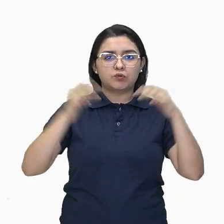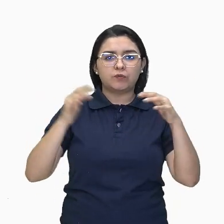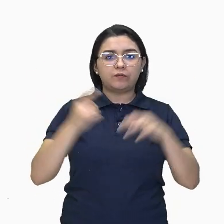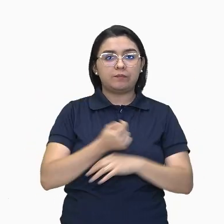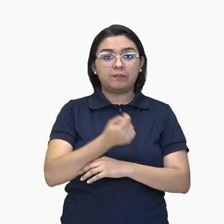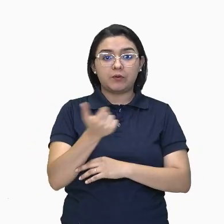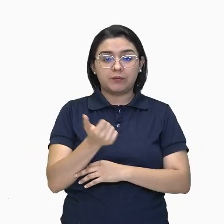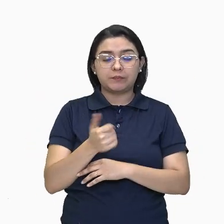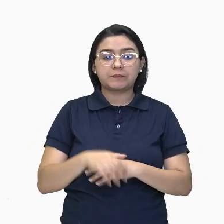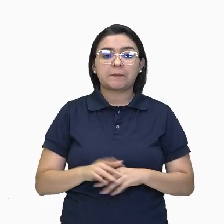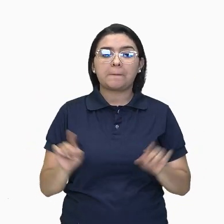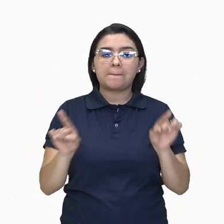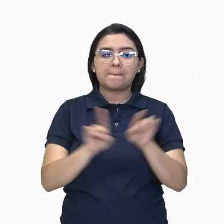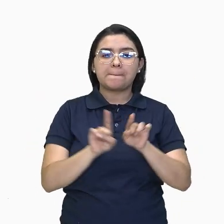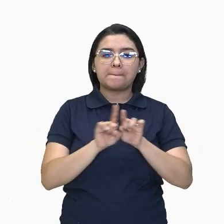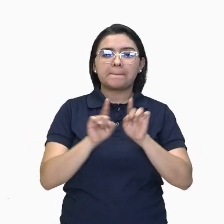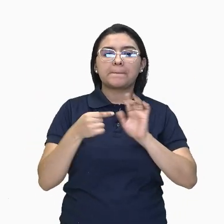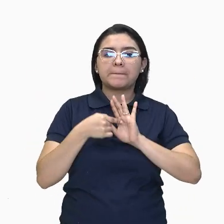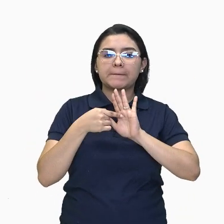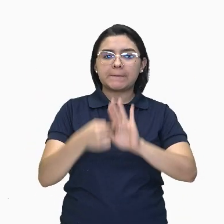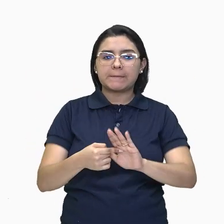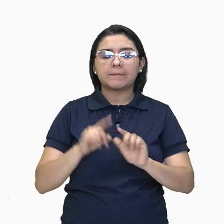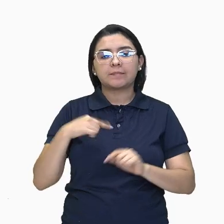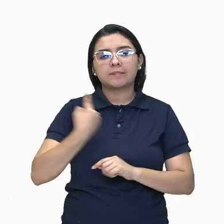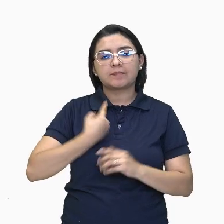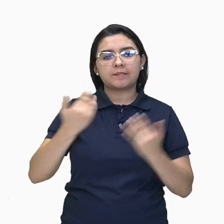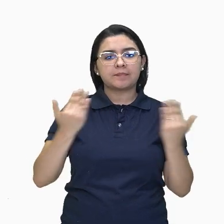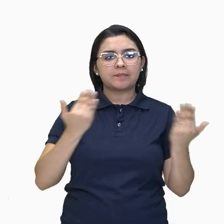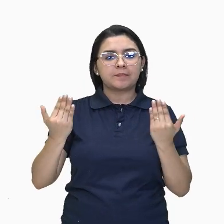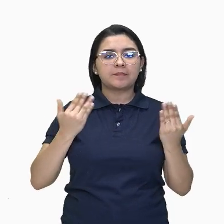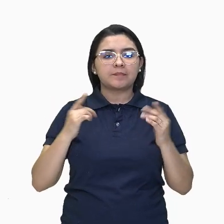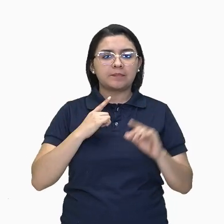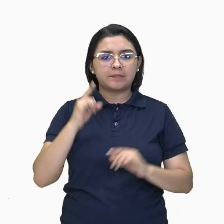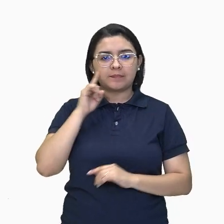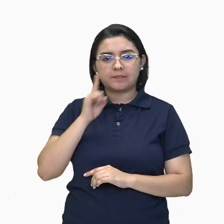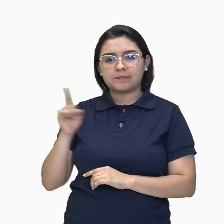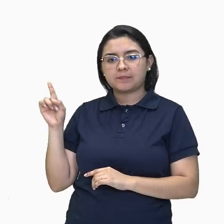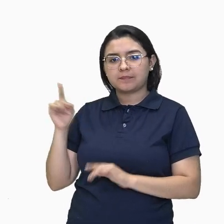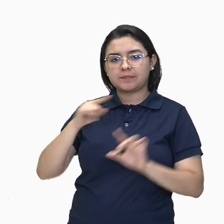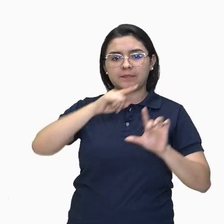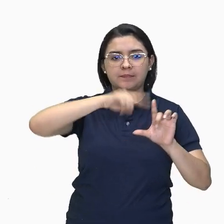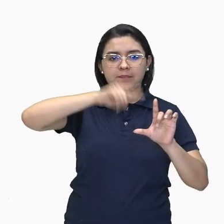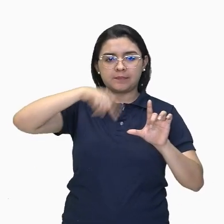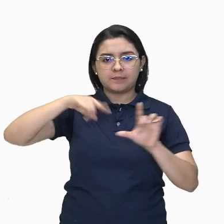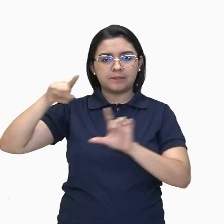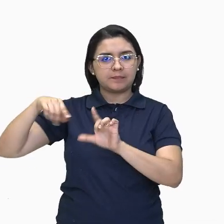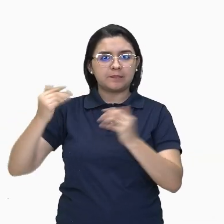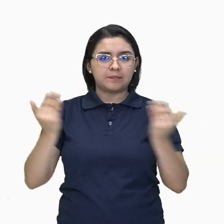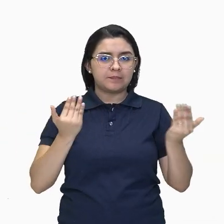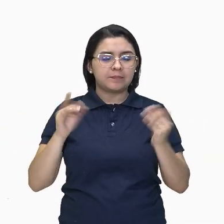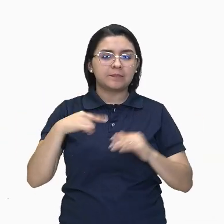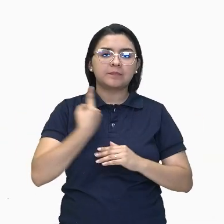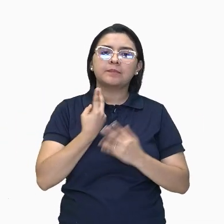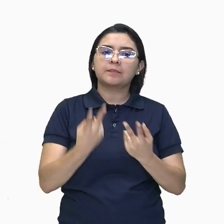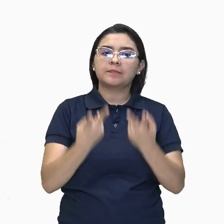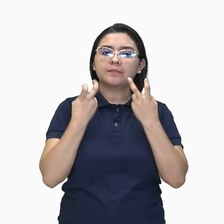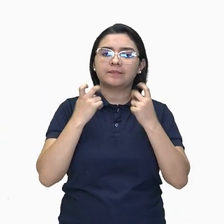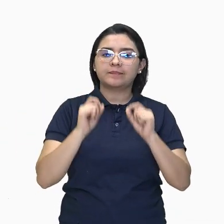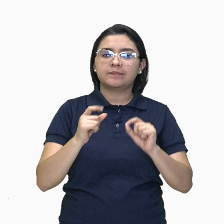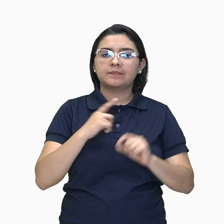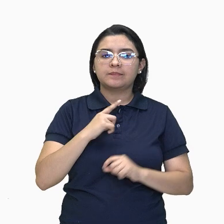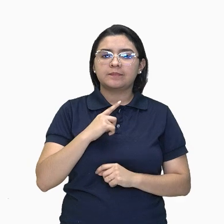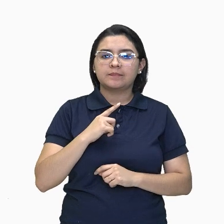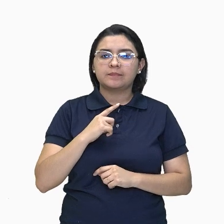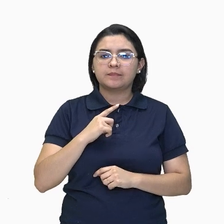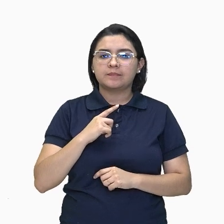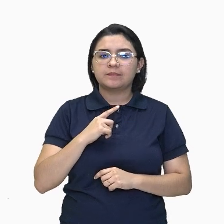chuvas. E aí eu trouxe para vocês, olha, para a gente comparar os climogramas. Aí eu observo, a partir do